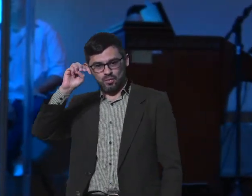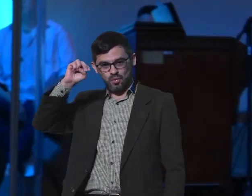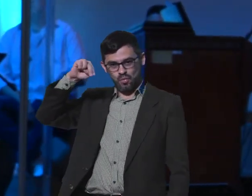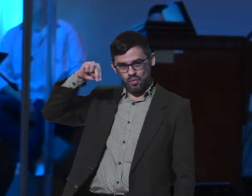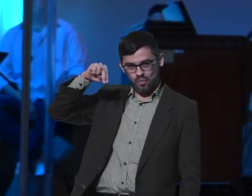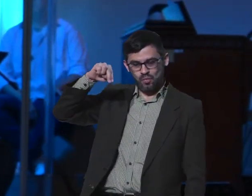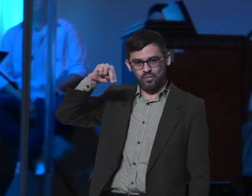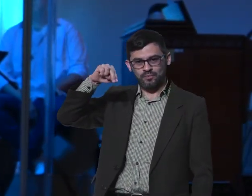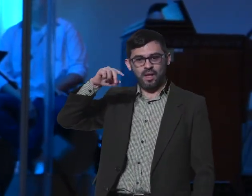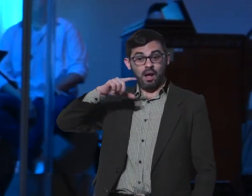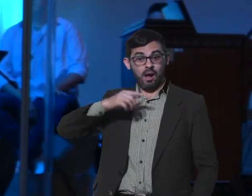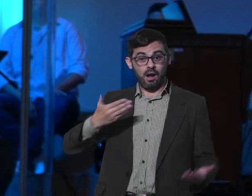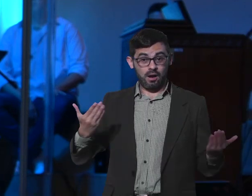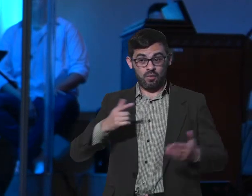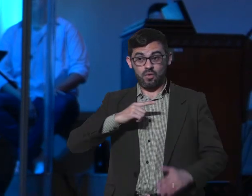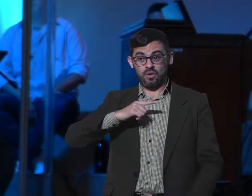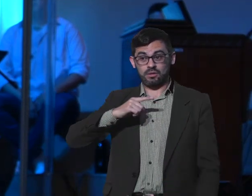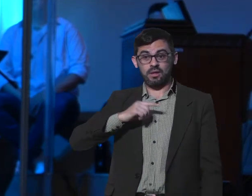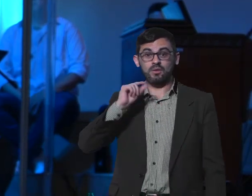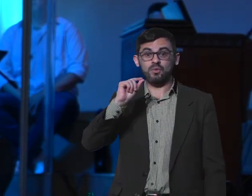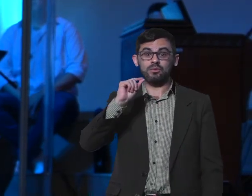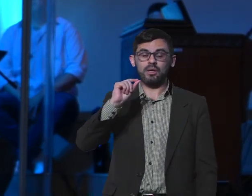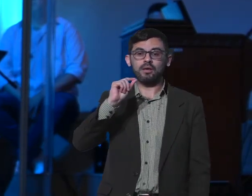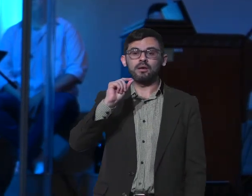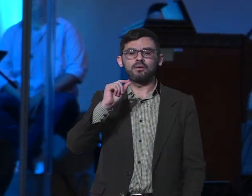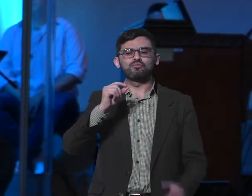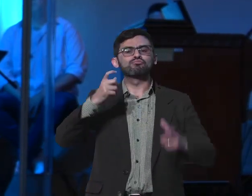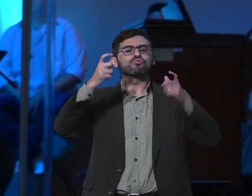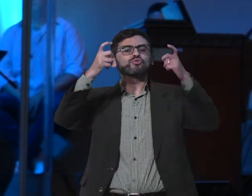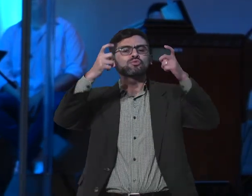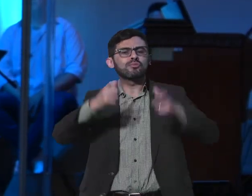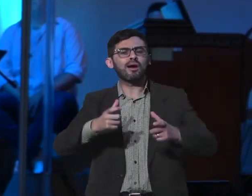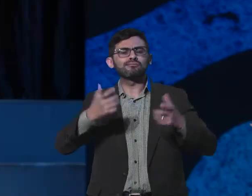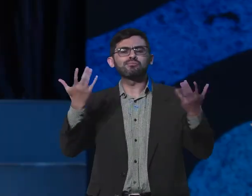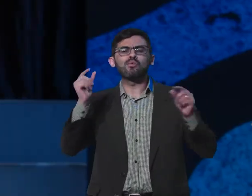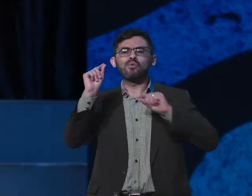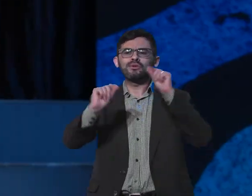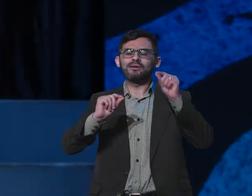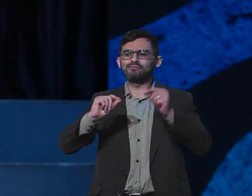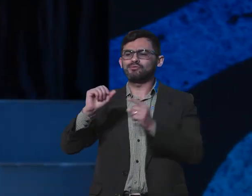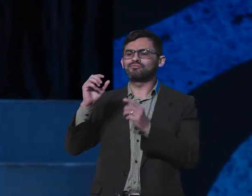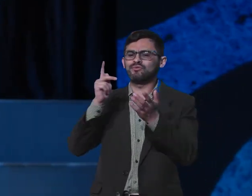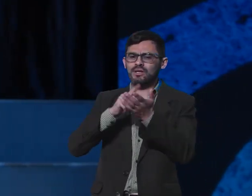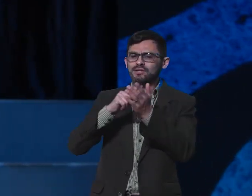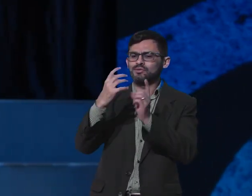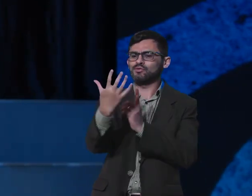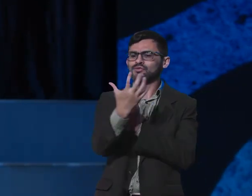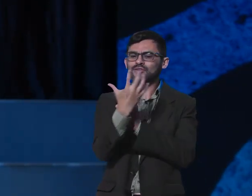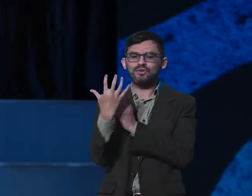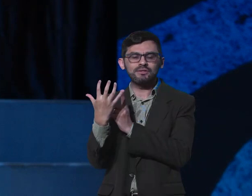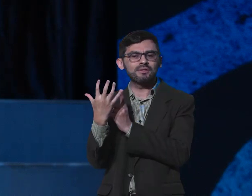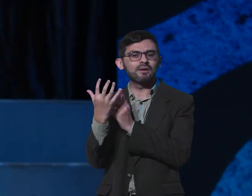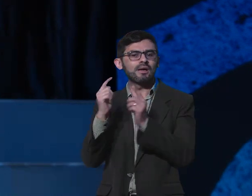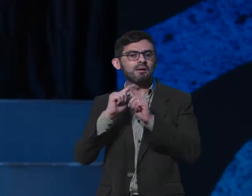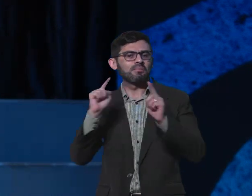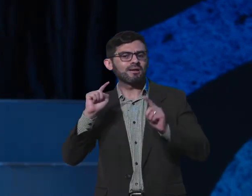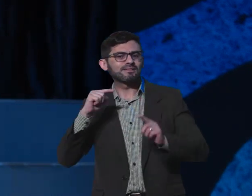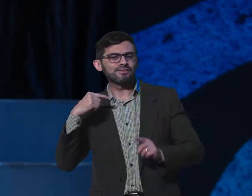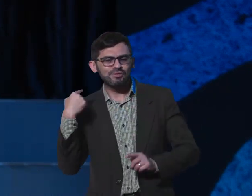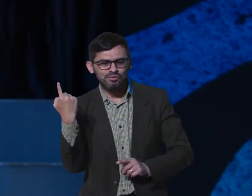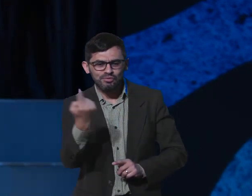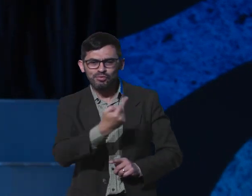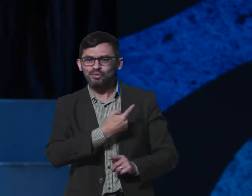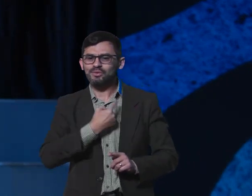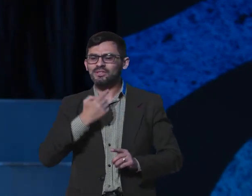Então você tem agora um ambiente temporal que nos influencia poderosamente, mas que nós não temos